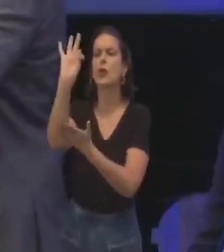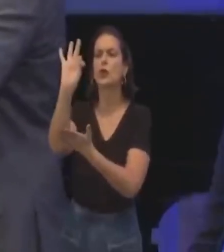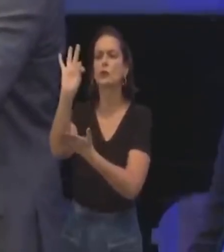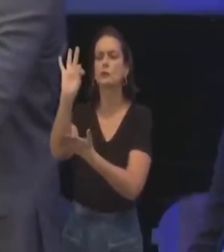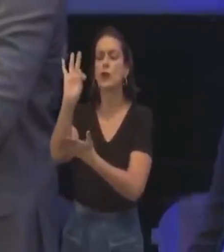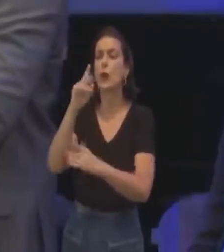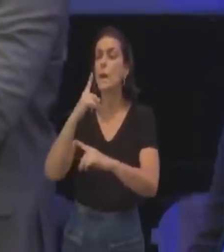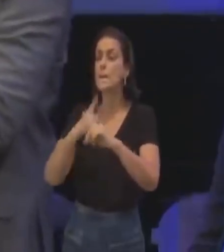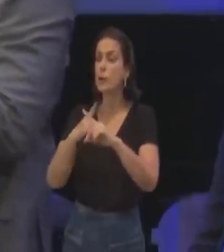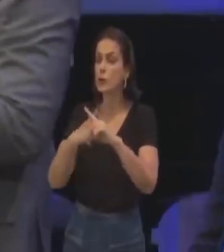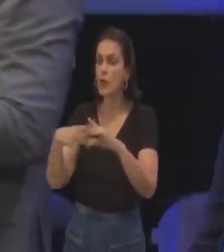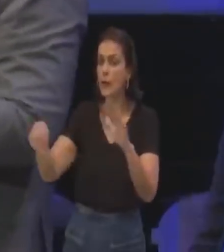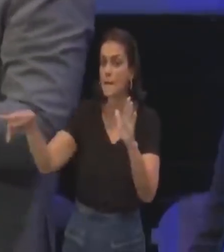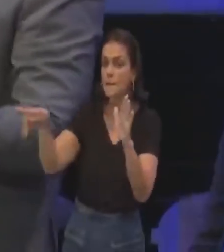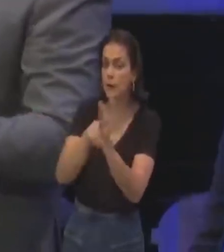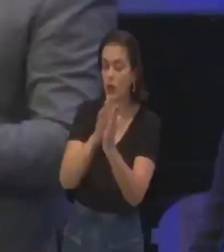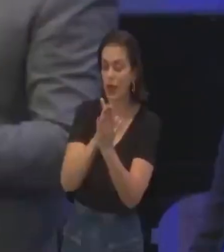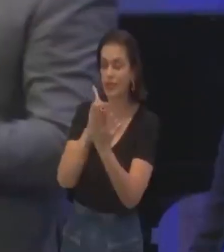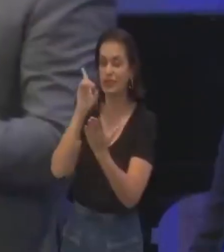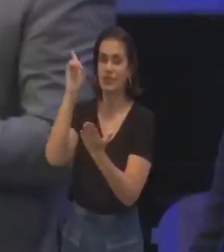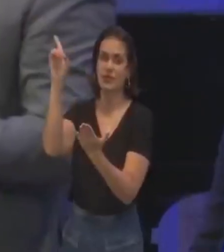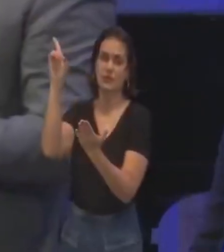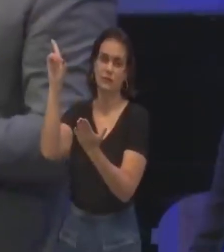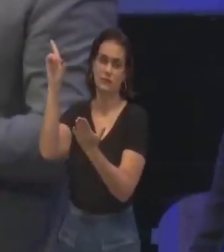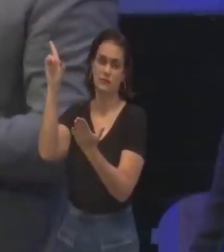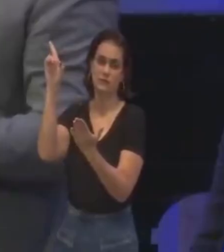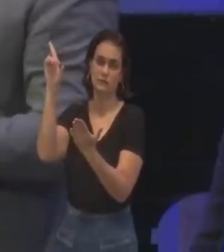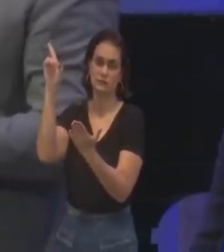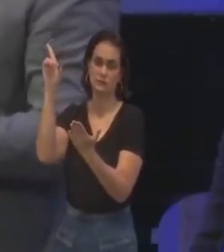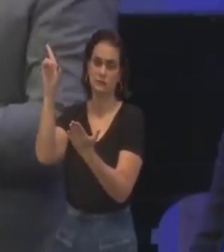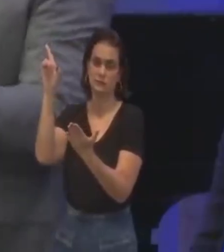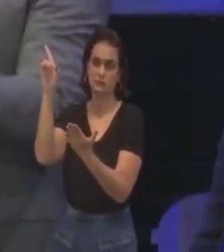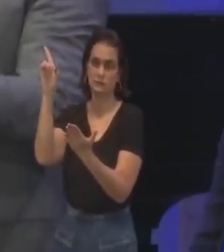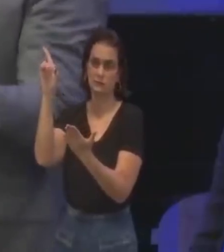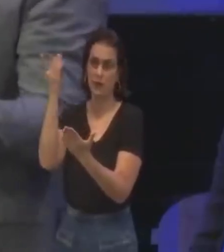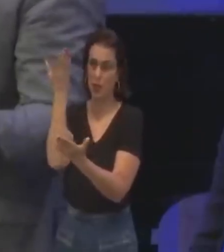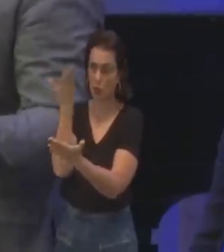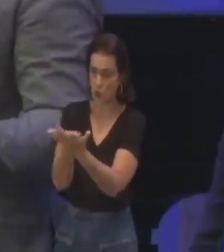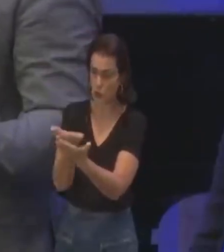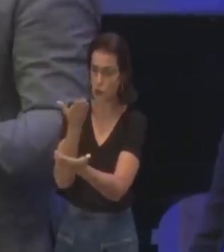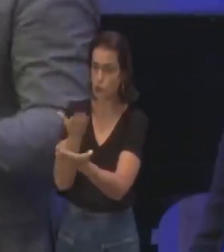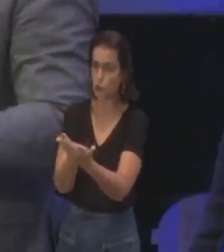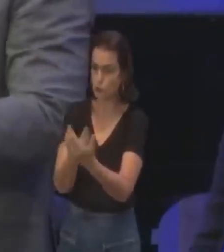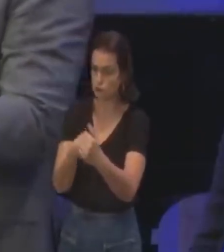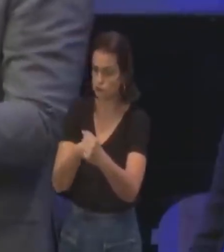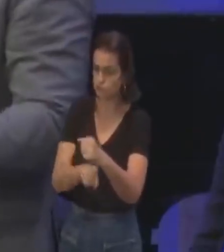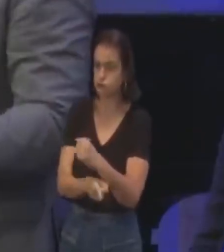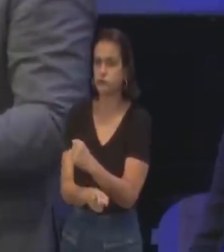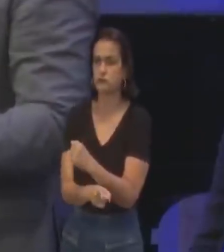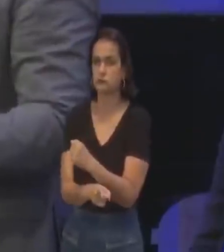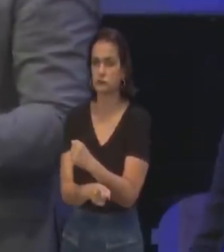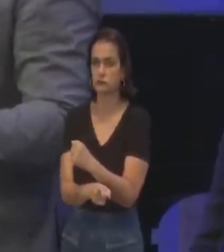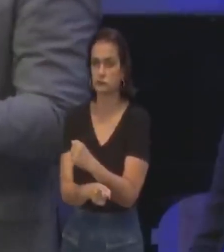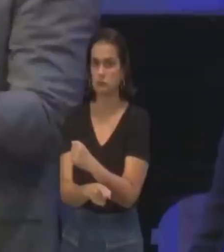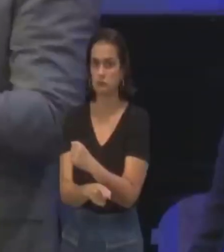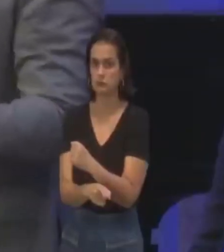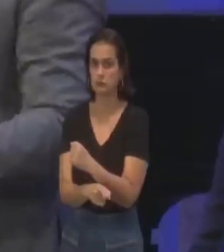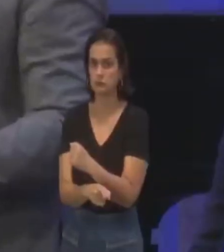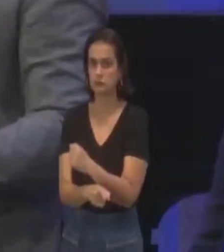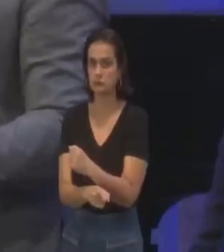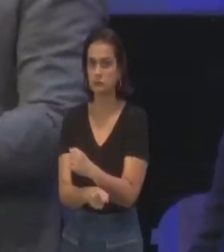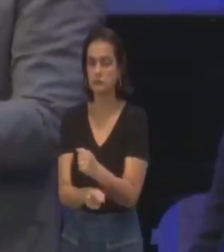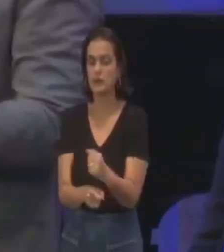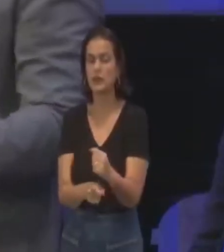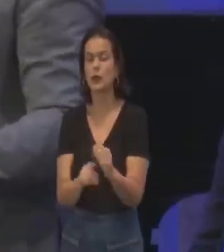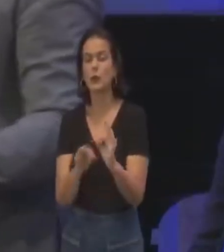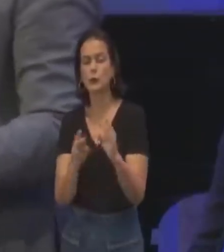ela advém da palavra de Deus. Assim como eu disse, a educação permeia toda a nossa